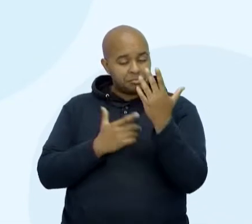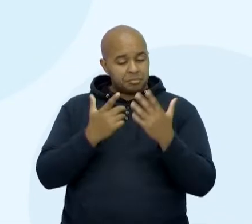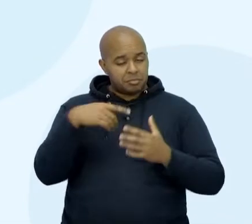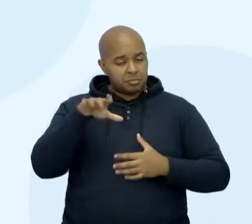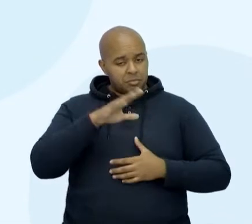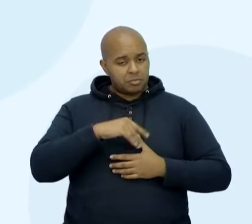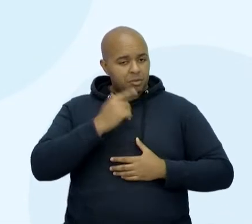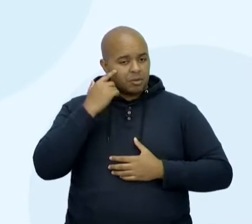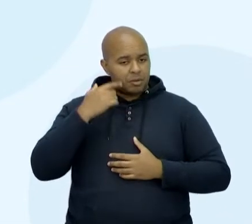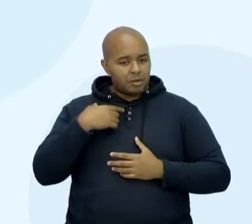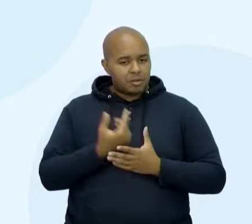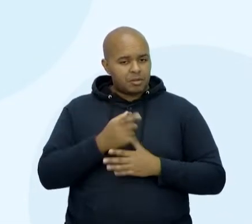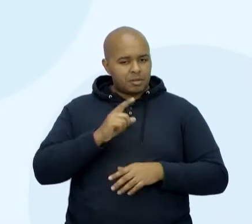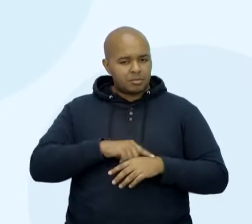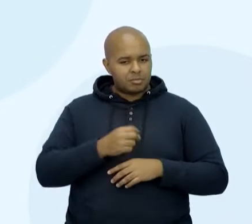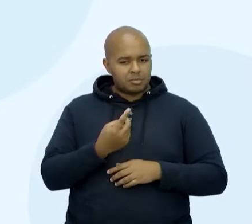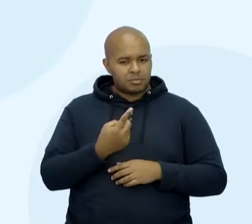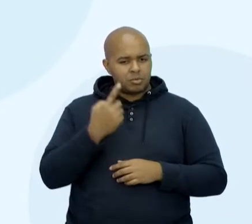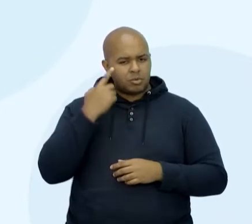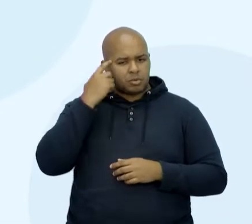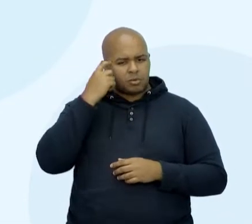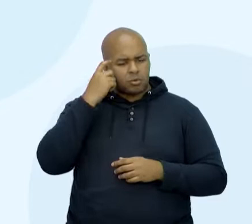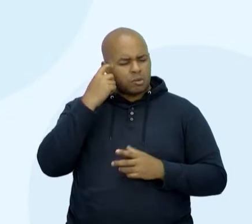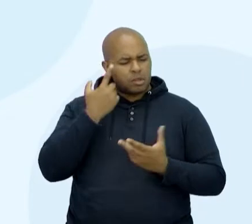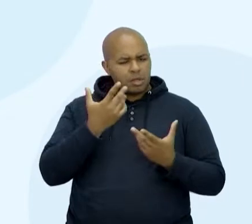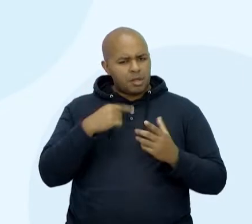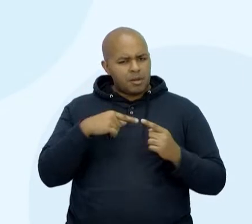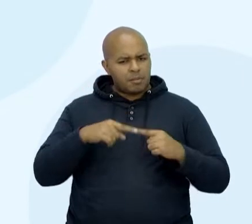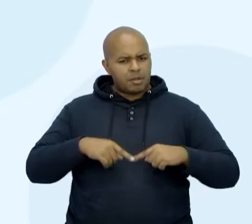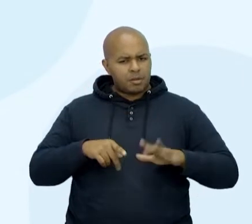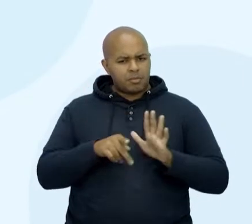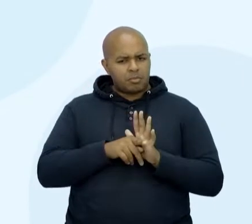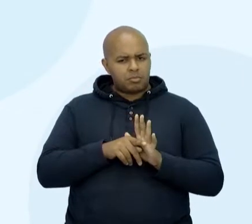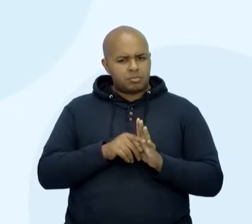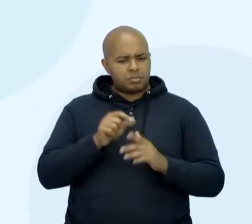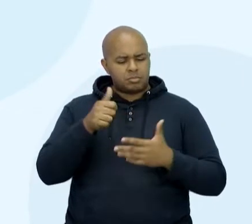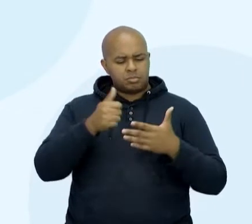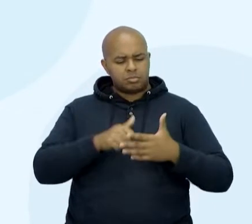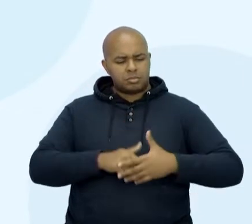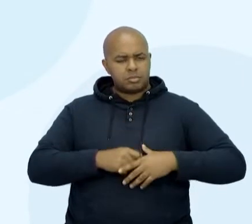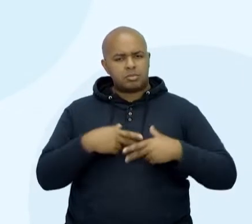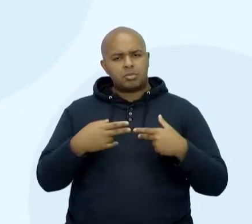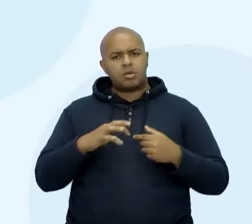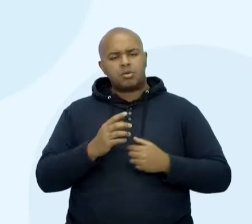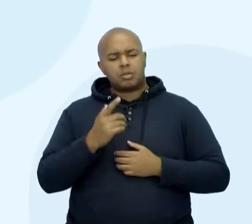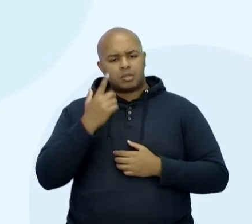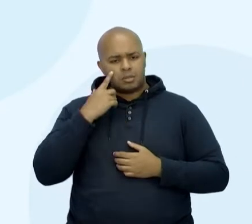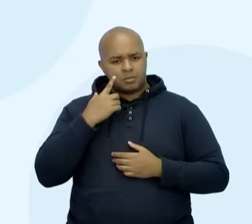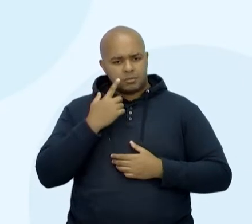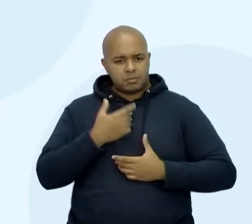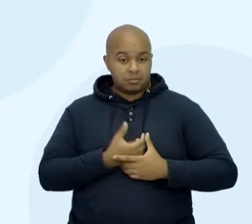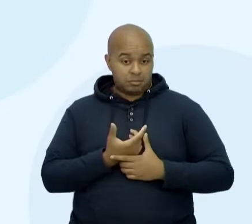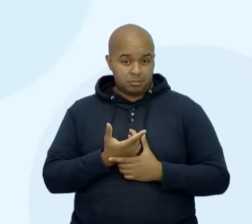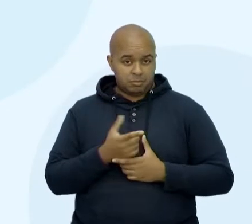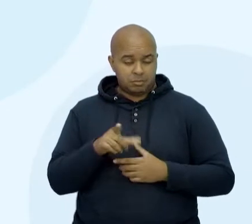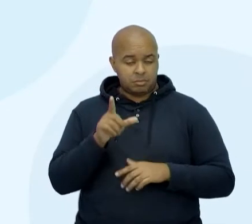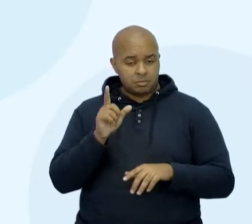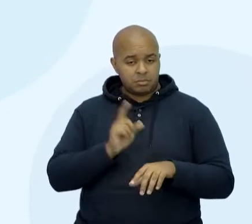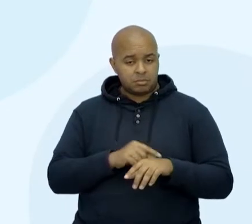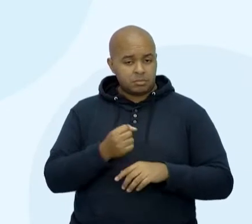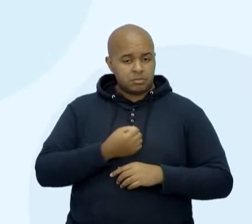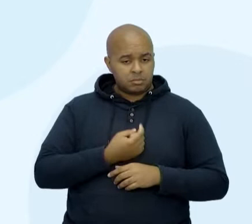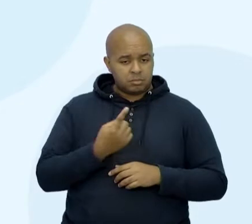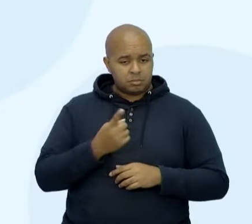dar uma olhadinha aí no momento 1, o que é previsto para análise dessa situação-problema. Então, no momento